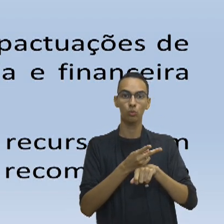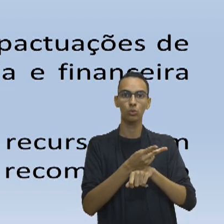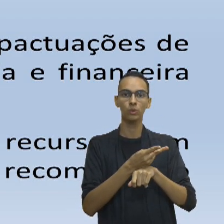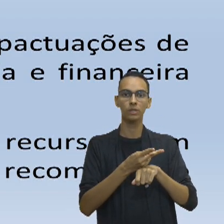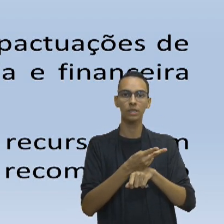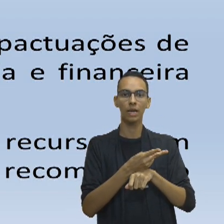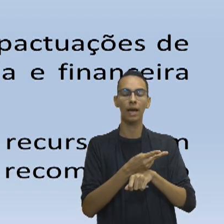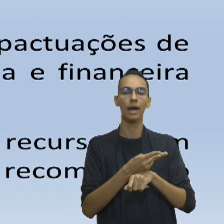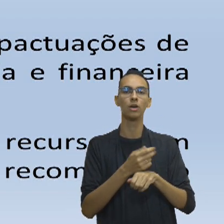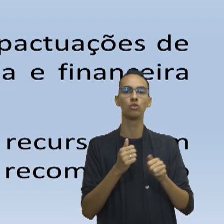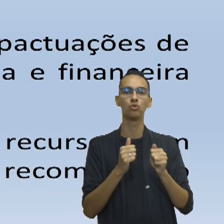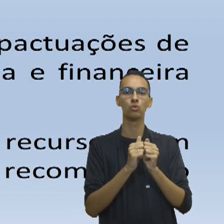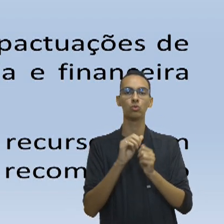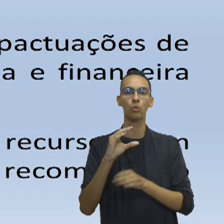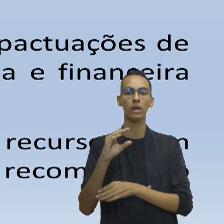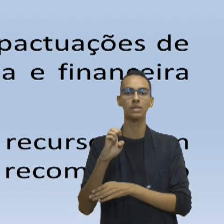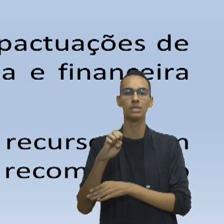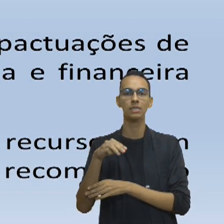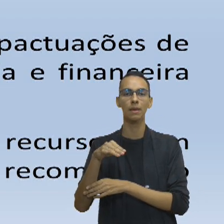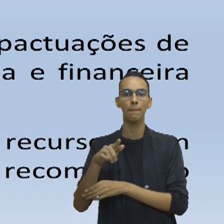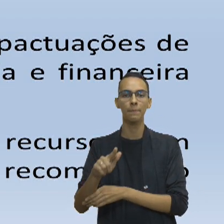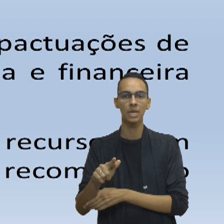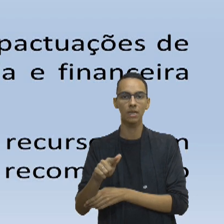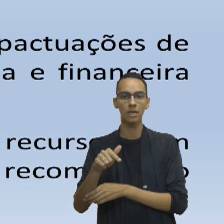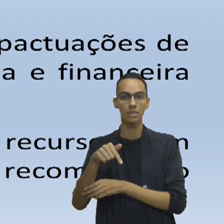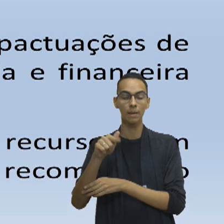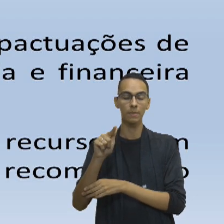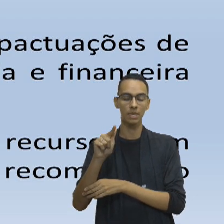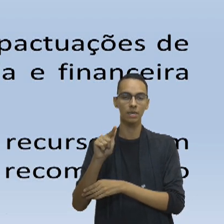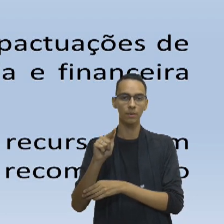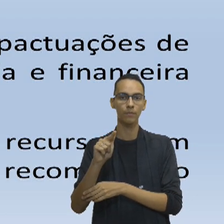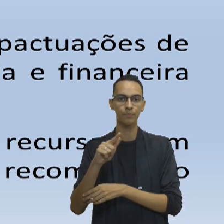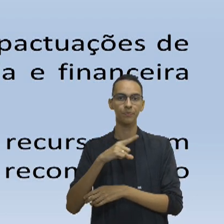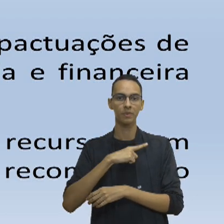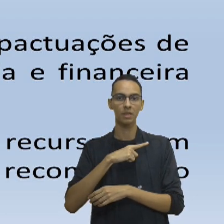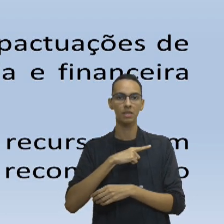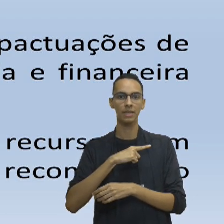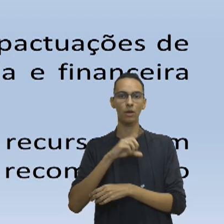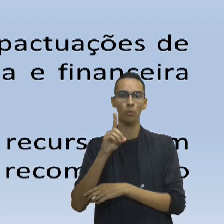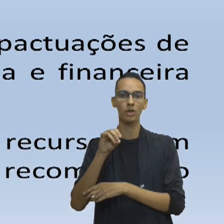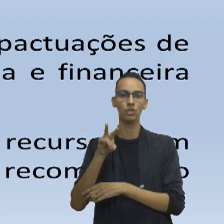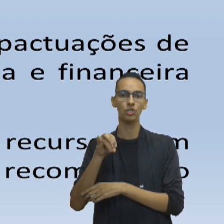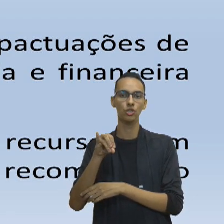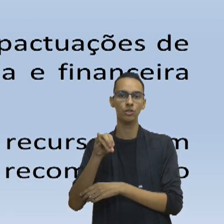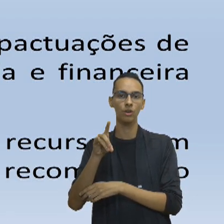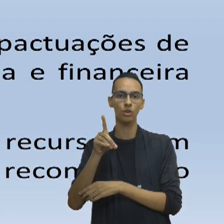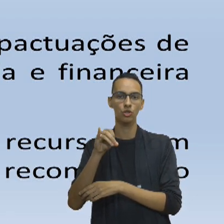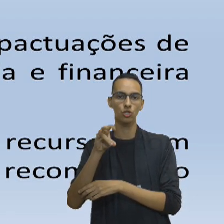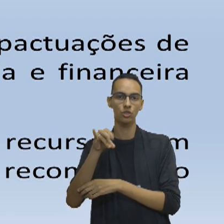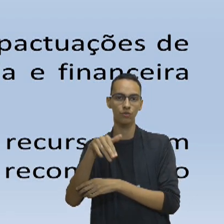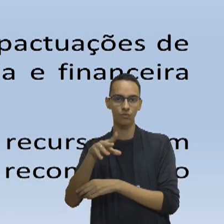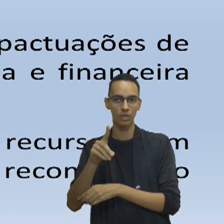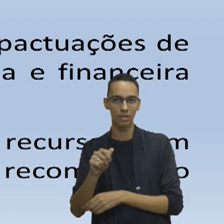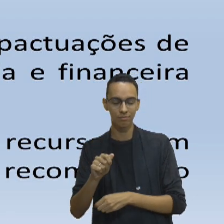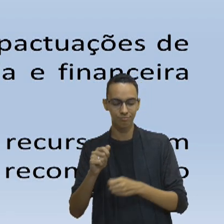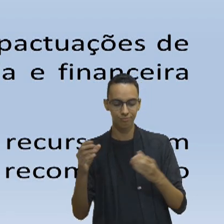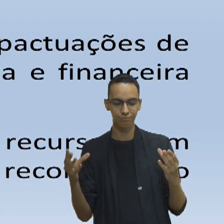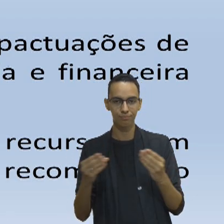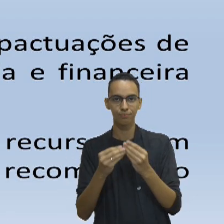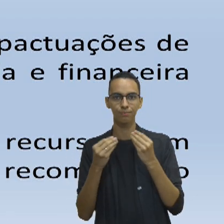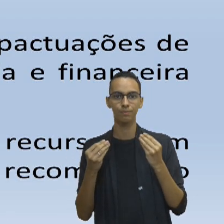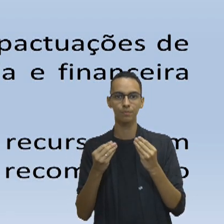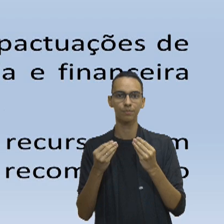junto à CEMIG, que é uma dívida que compromete grande parte do orçamento Isso também já está em andamento por parte